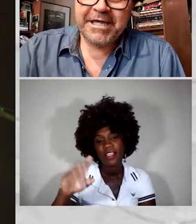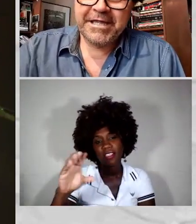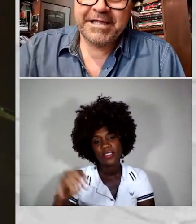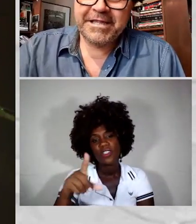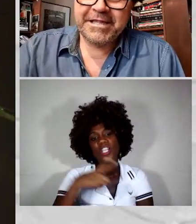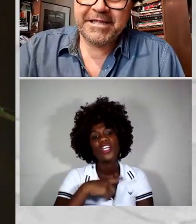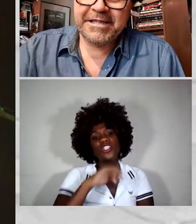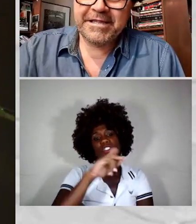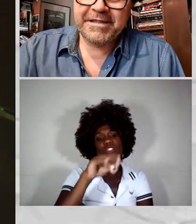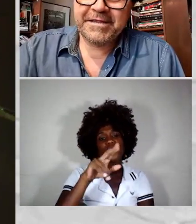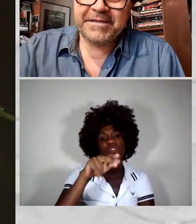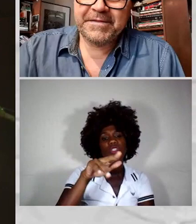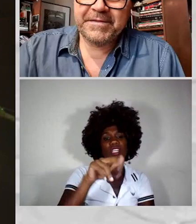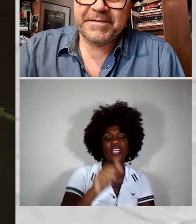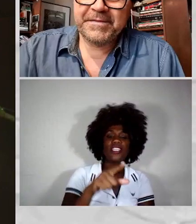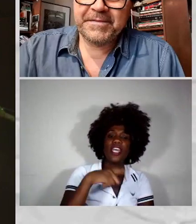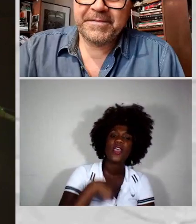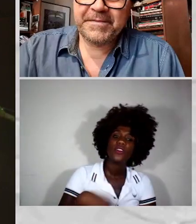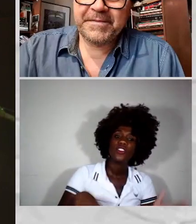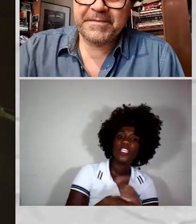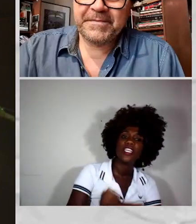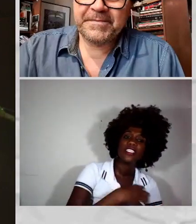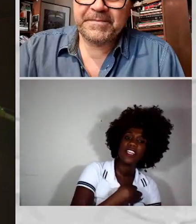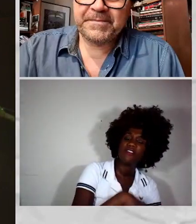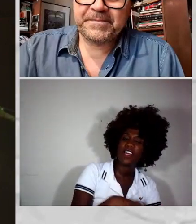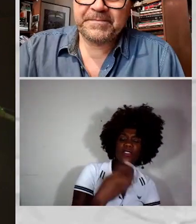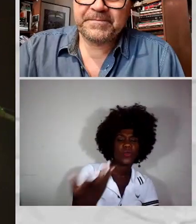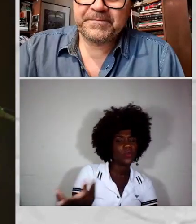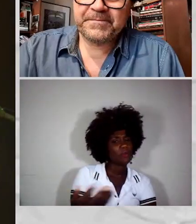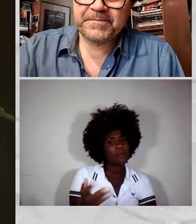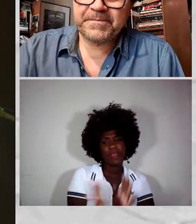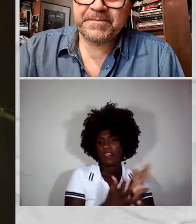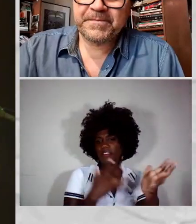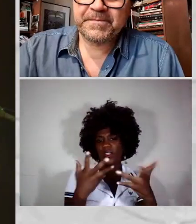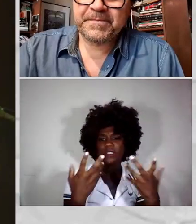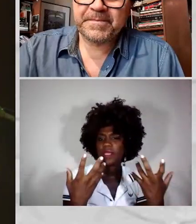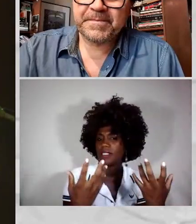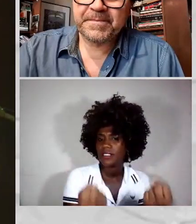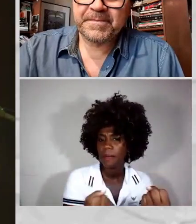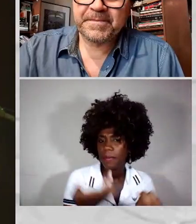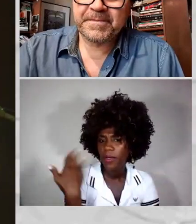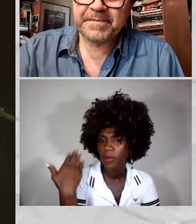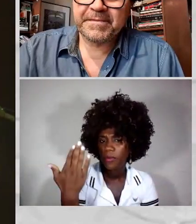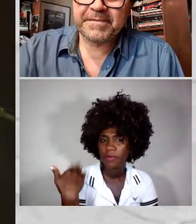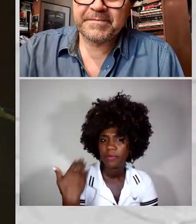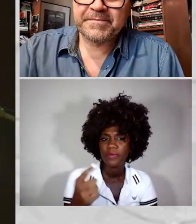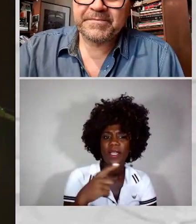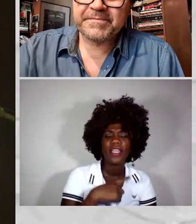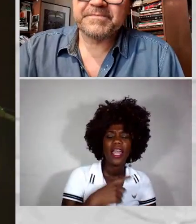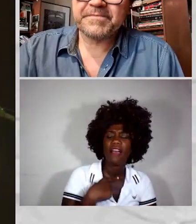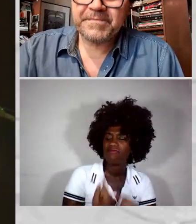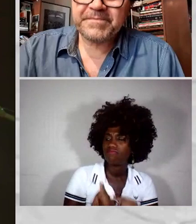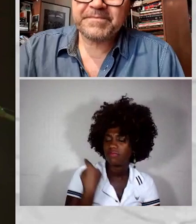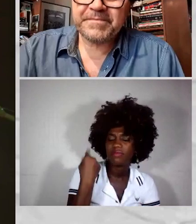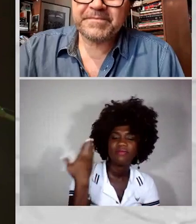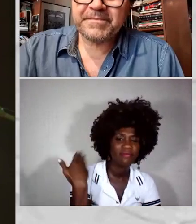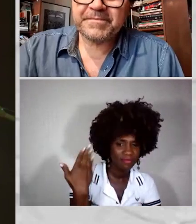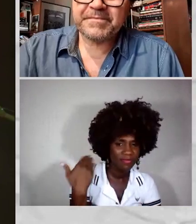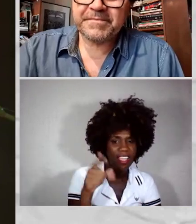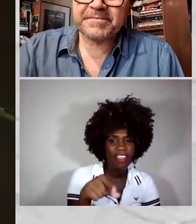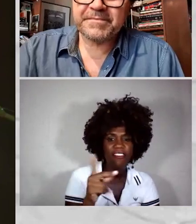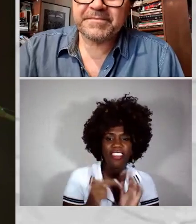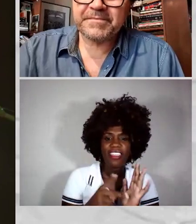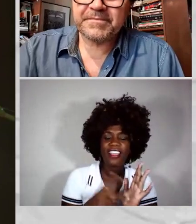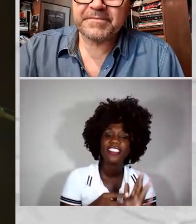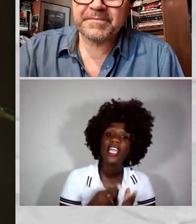Juliana, minha amiga também, desde quando eu cheguei em Salvador, foi quem também me recebeu na época da banda Zaca Timuana. Então, enfim,